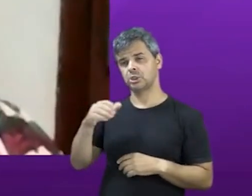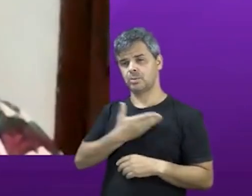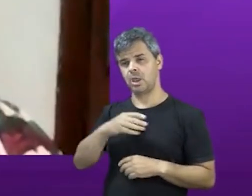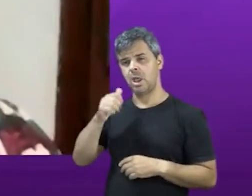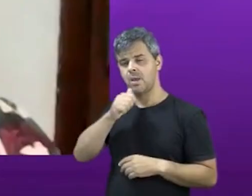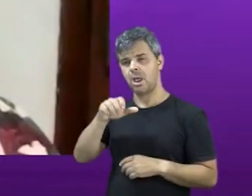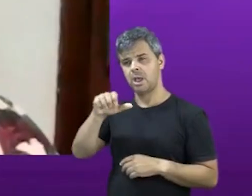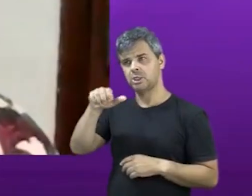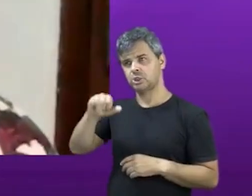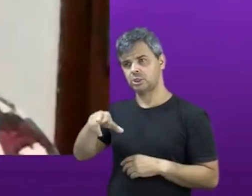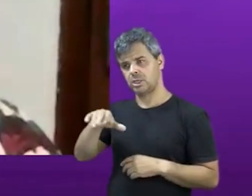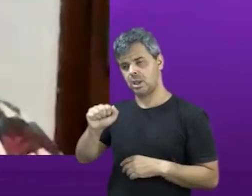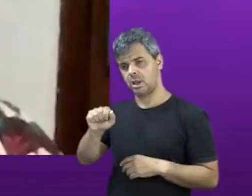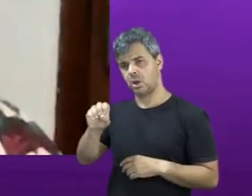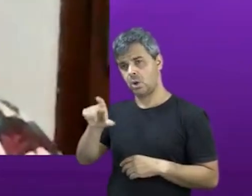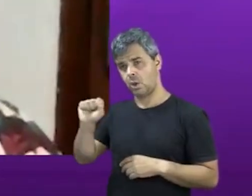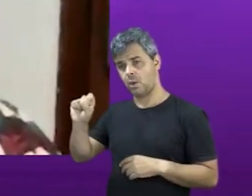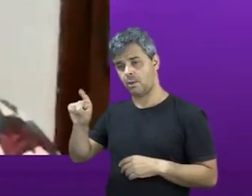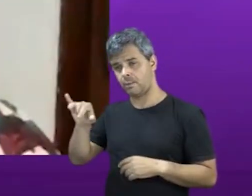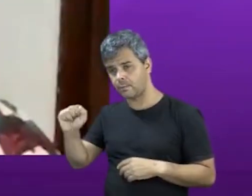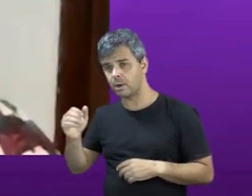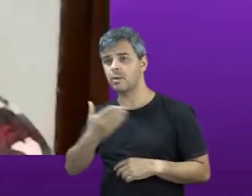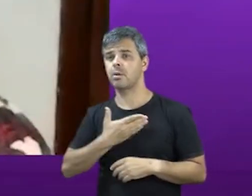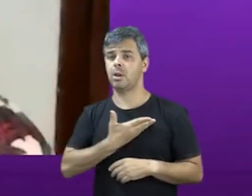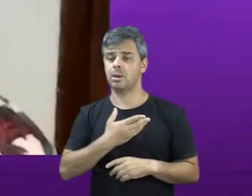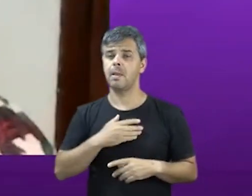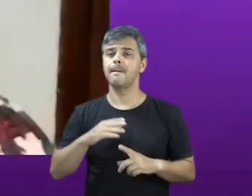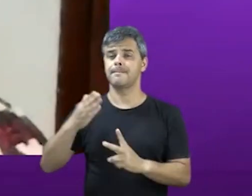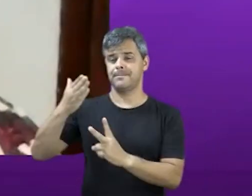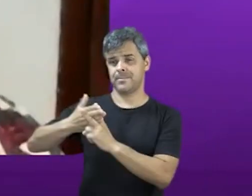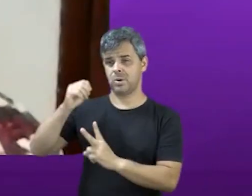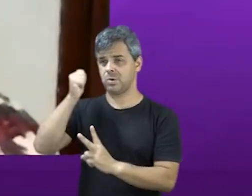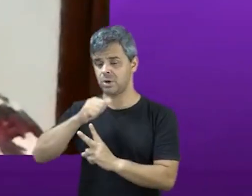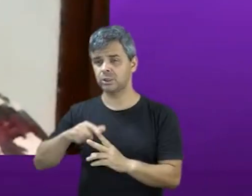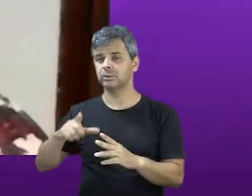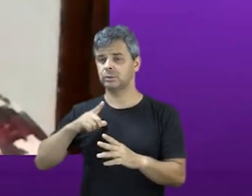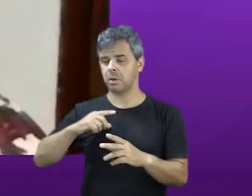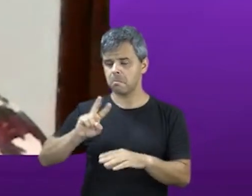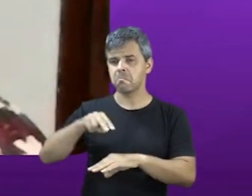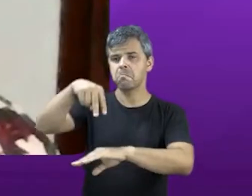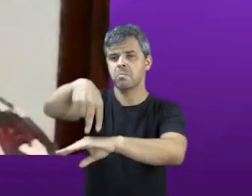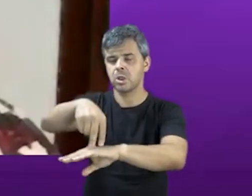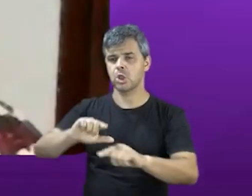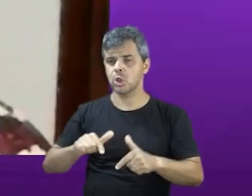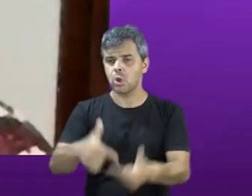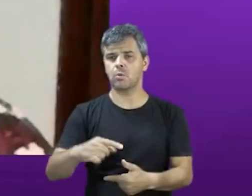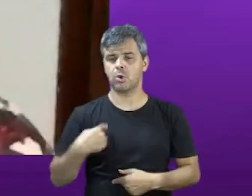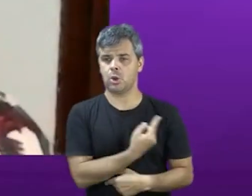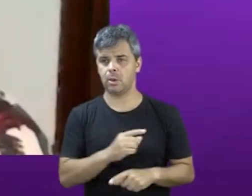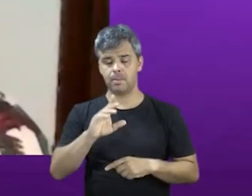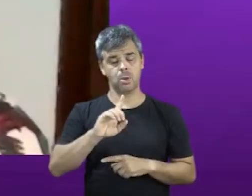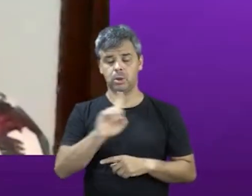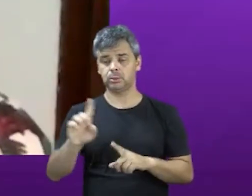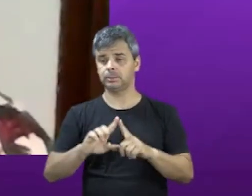muito importante, e ela sempre foi muito parceira das mulheres bissexuais, sempre esteve à frente aí da luta, e não é sobre